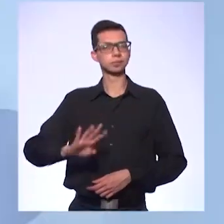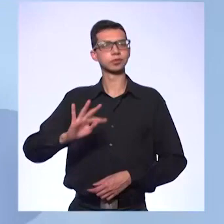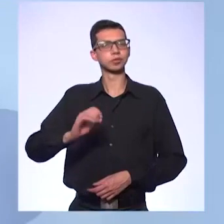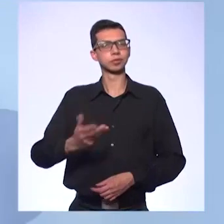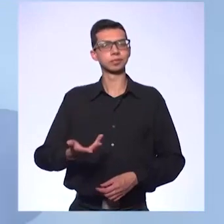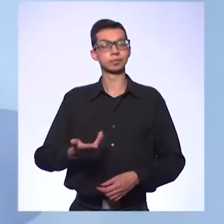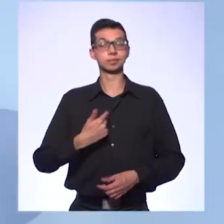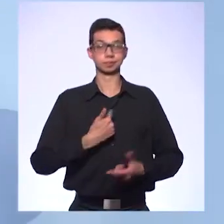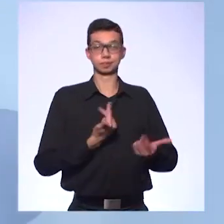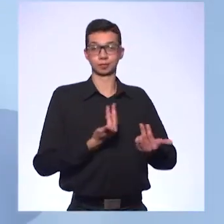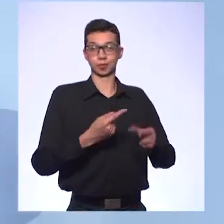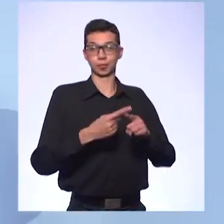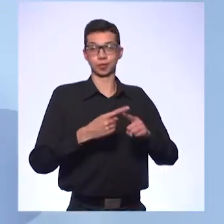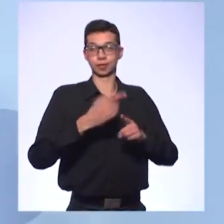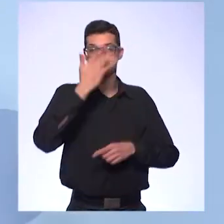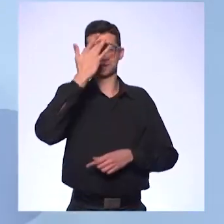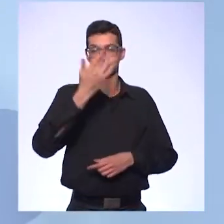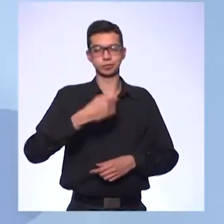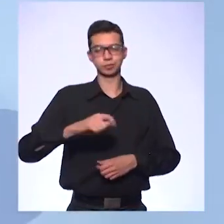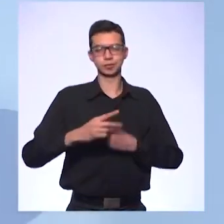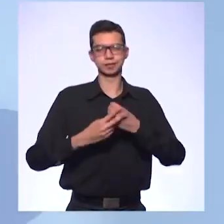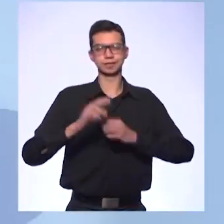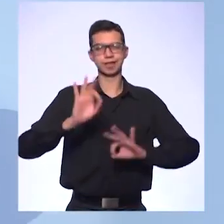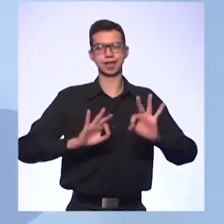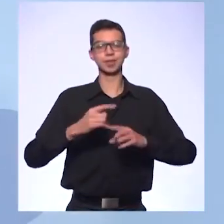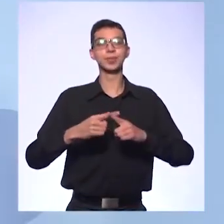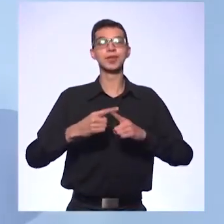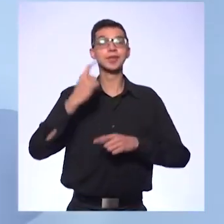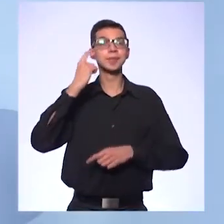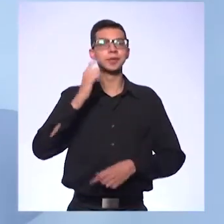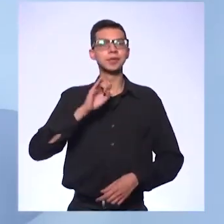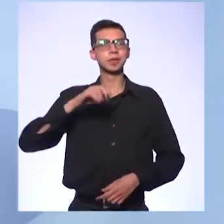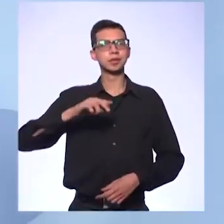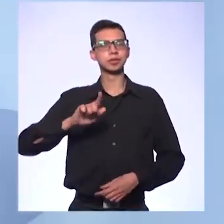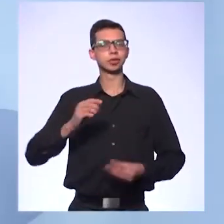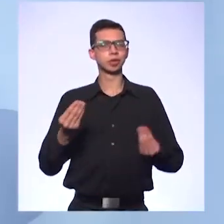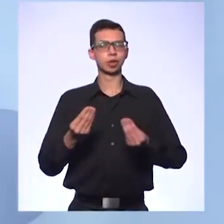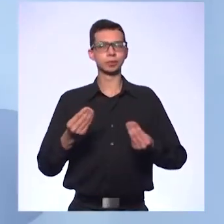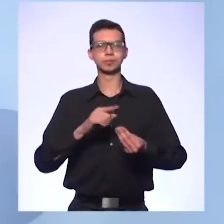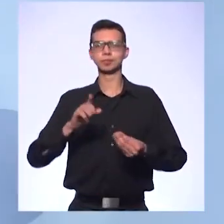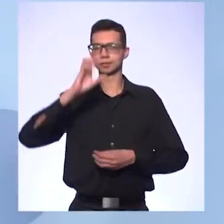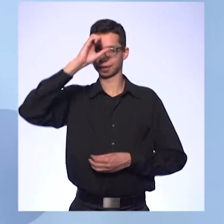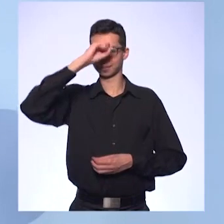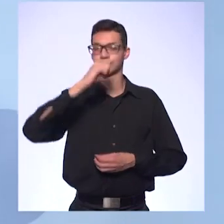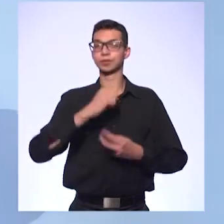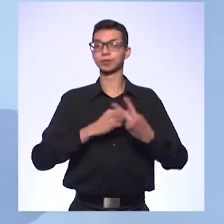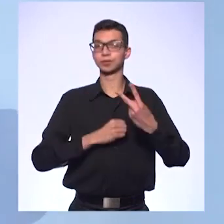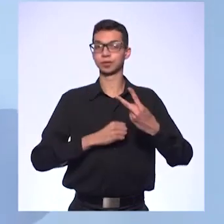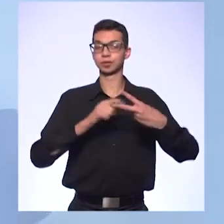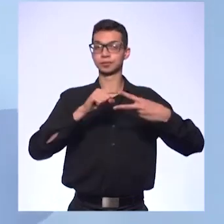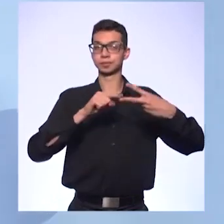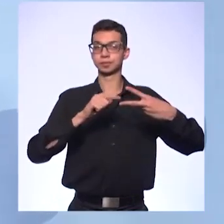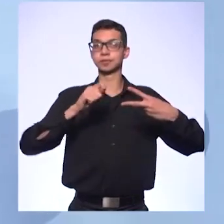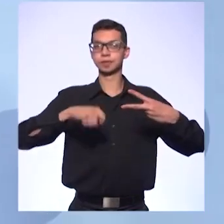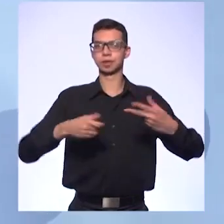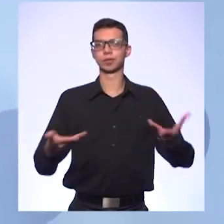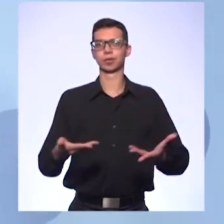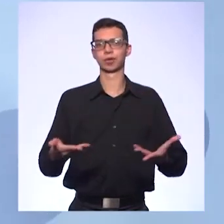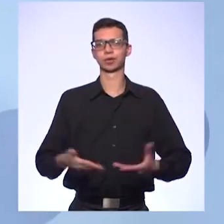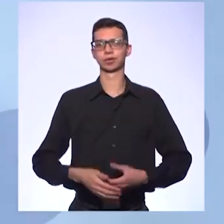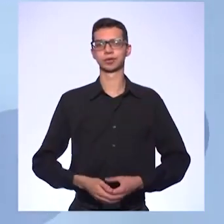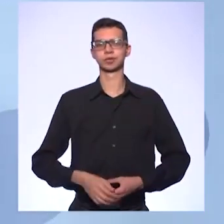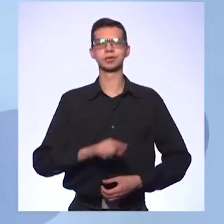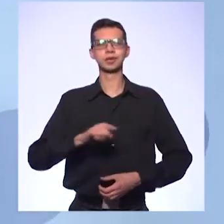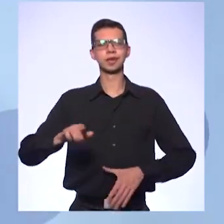a maneira mais fácil, você não tem que mexer no verbo, porque aí você tem que pensar se é ing, mas vocês vão aprender as duas formas hoje, porque vocês podem até